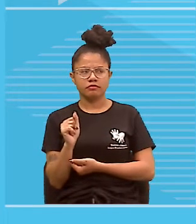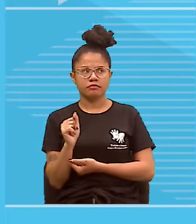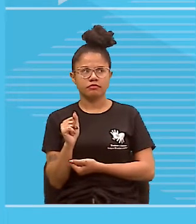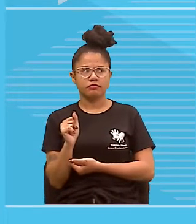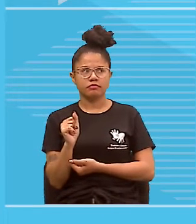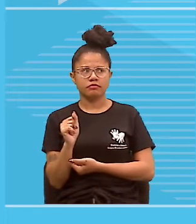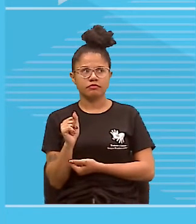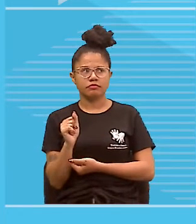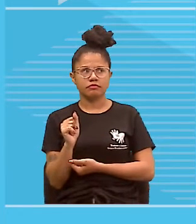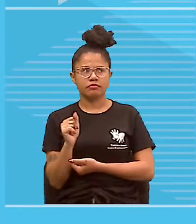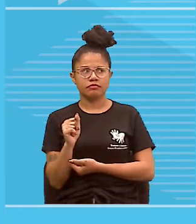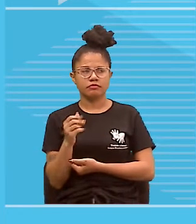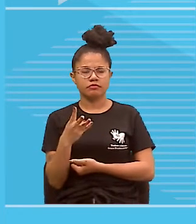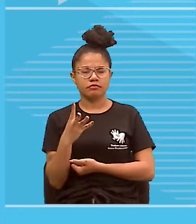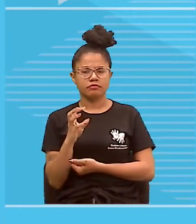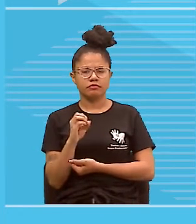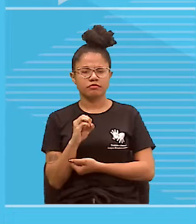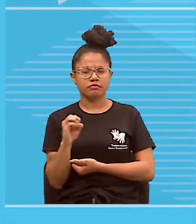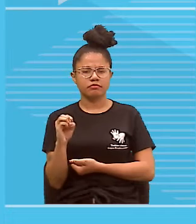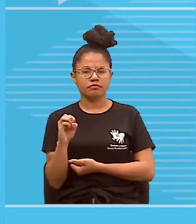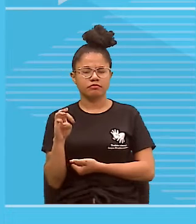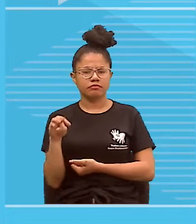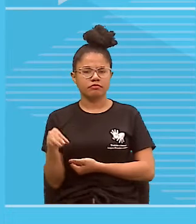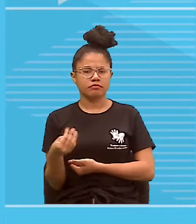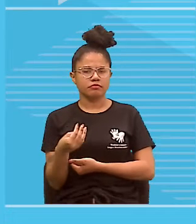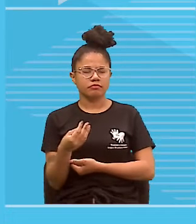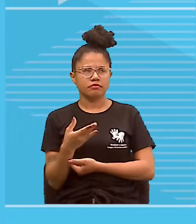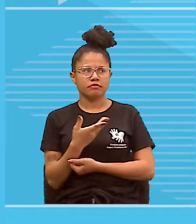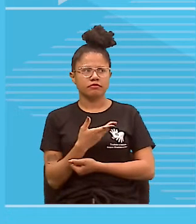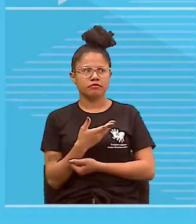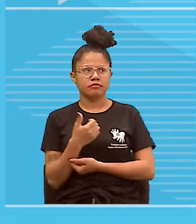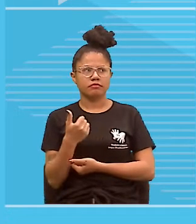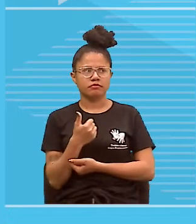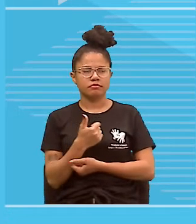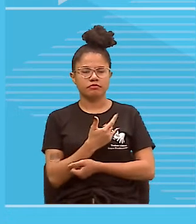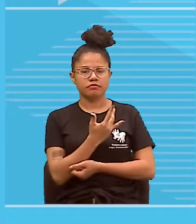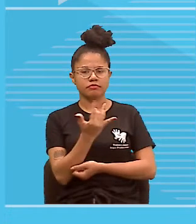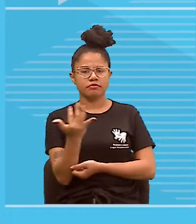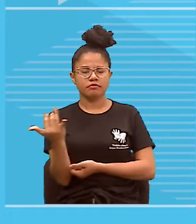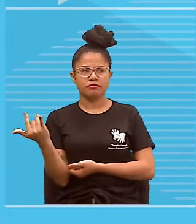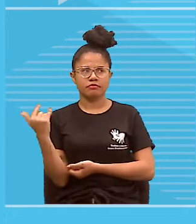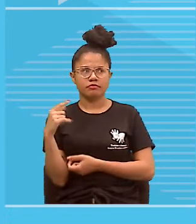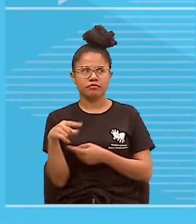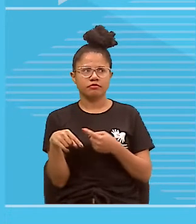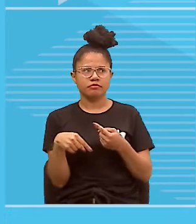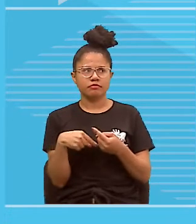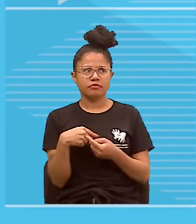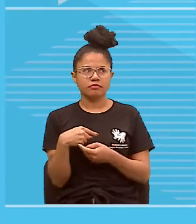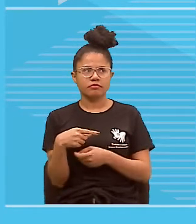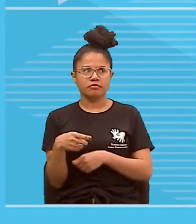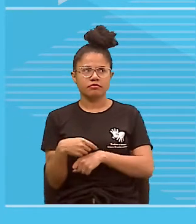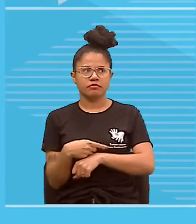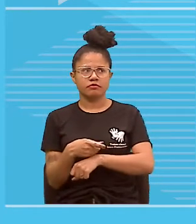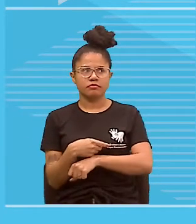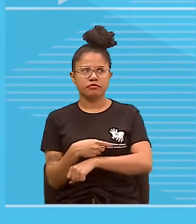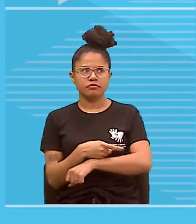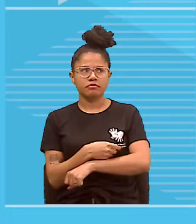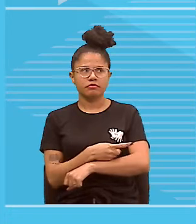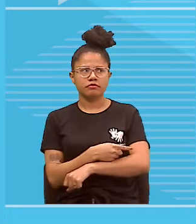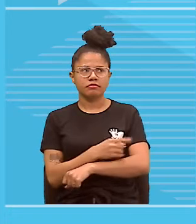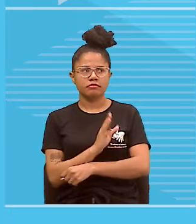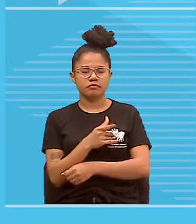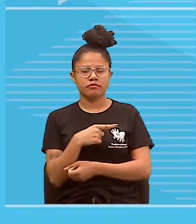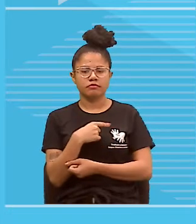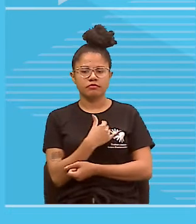milhões de anos atrás as primeiras plantas terrestres depois os anfíbios vejam que saímos da água aqui e agora